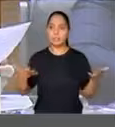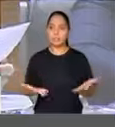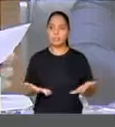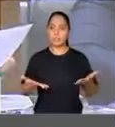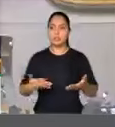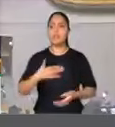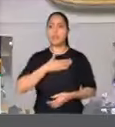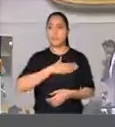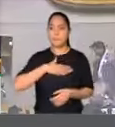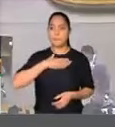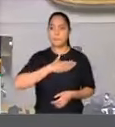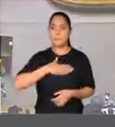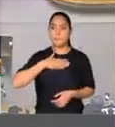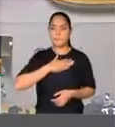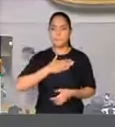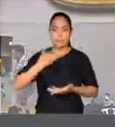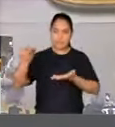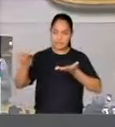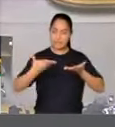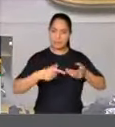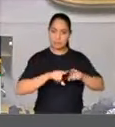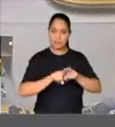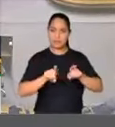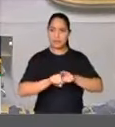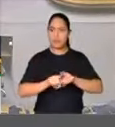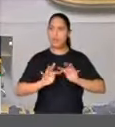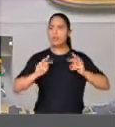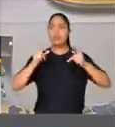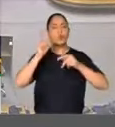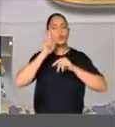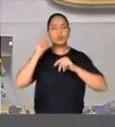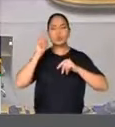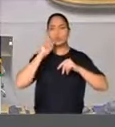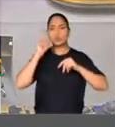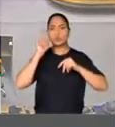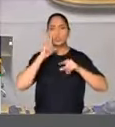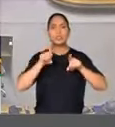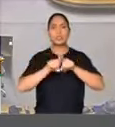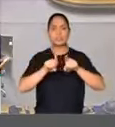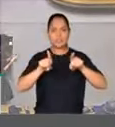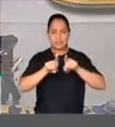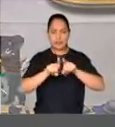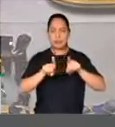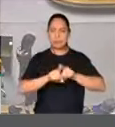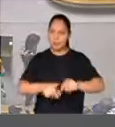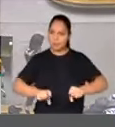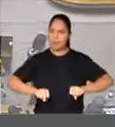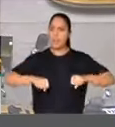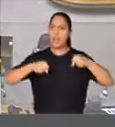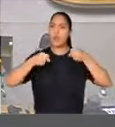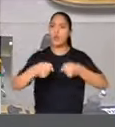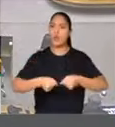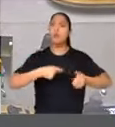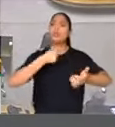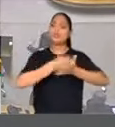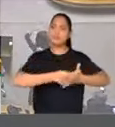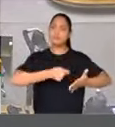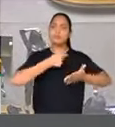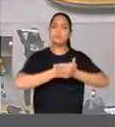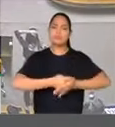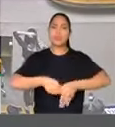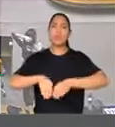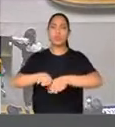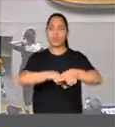é um prazer tê-la aqui, tê-la todos os dias na luta pela construção de uma sociedade justa,